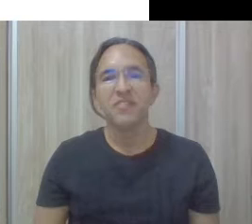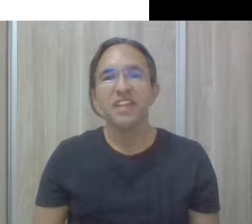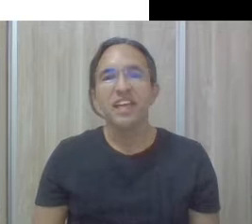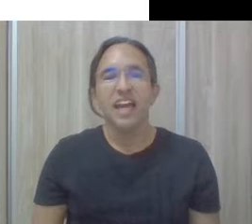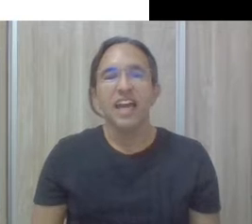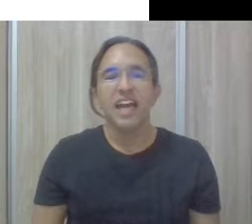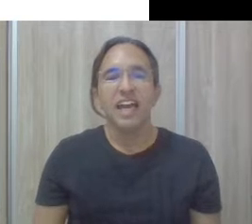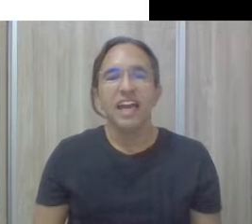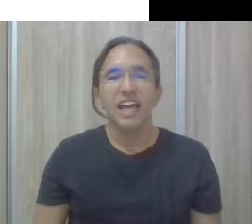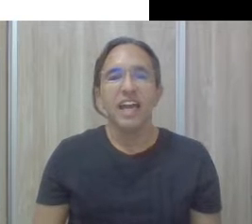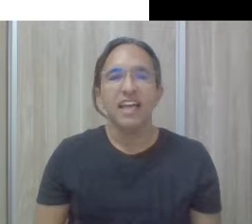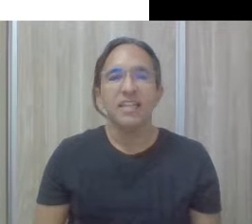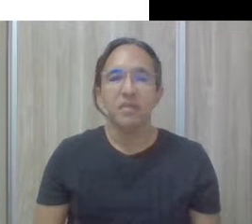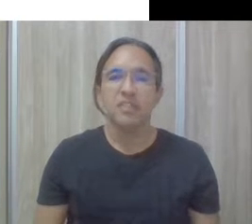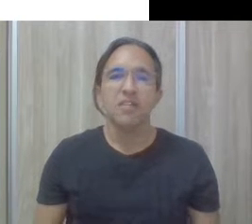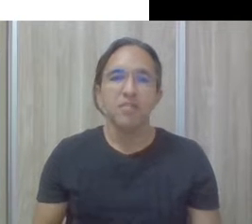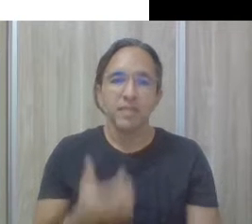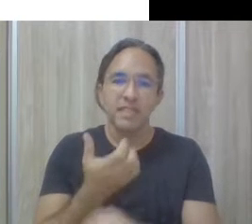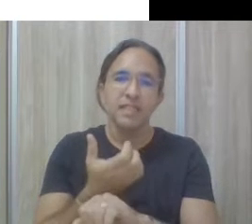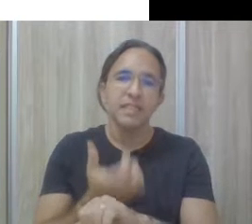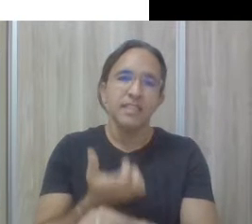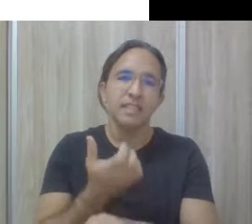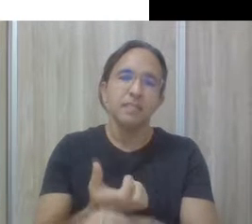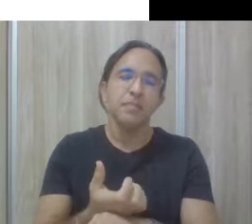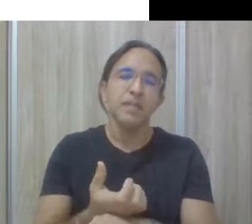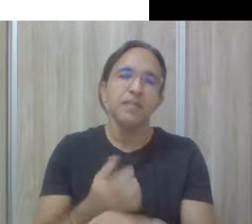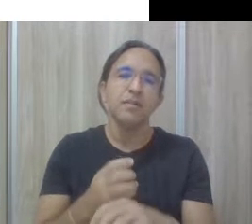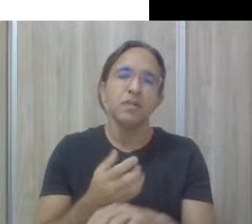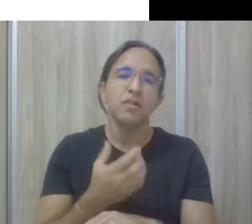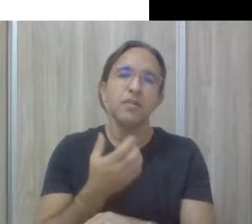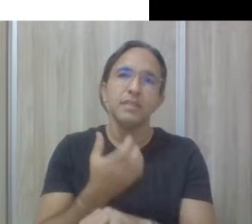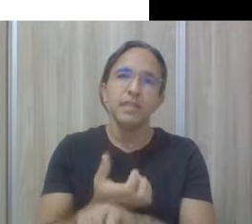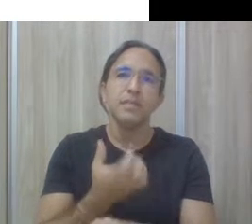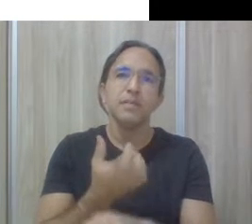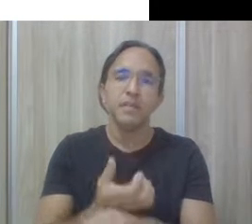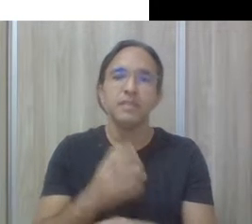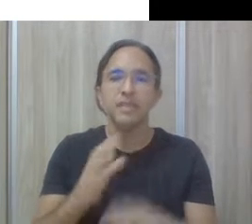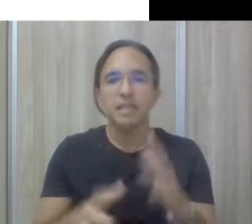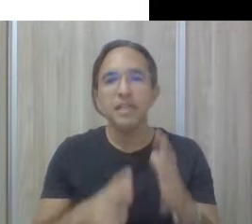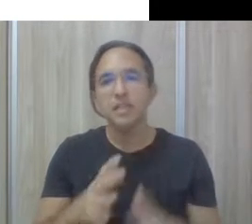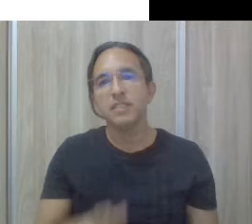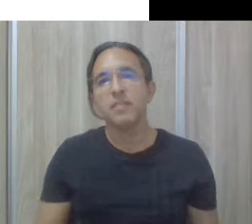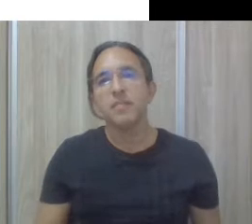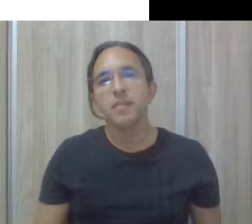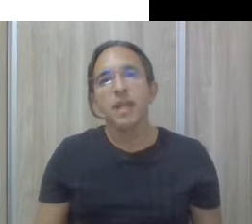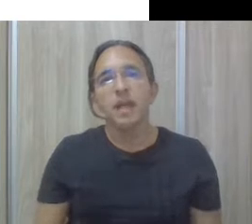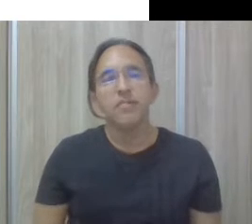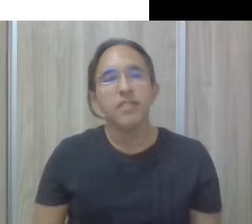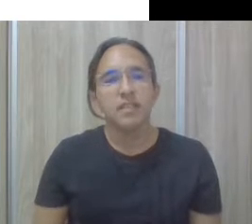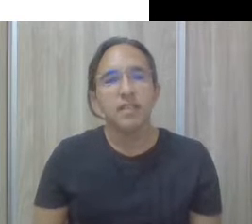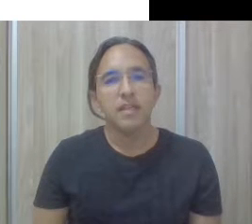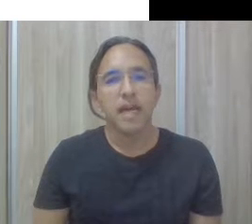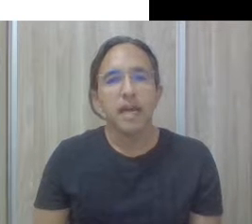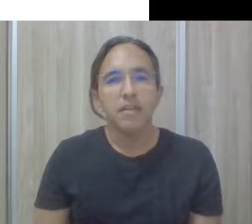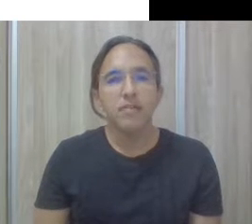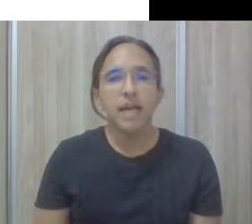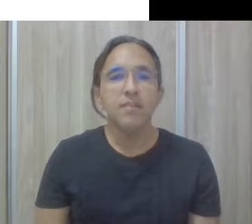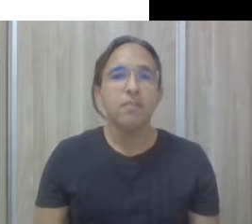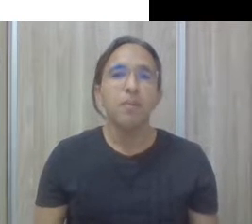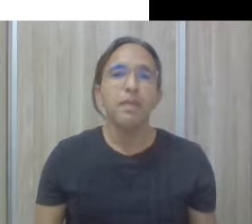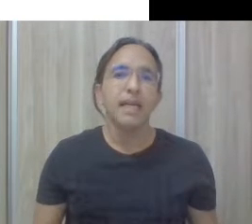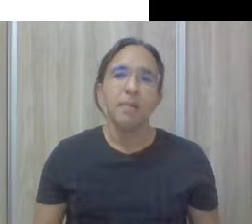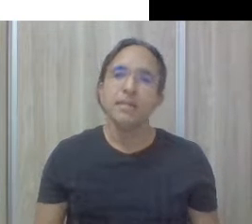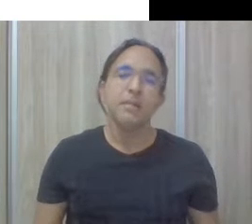curso. Depois que eu comecei a disciplina, depois que eu comecei a disciplina de Libras, eu falei assim, não